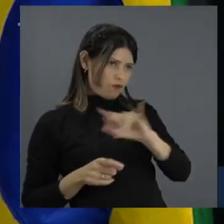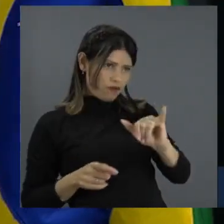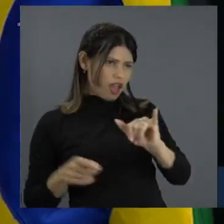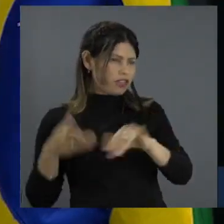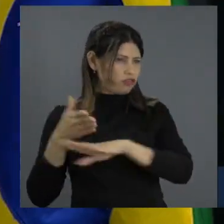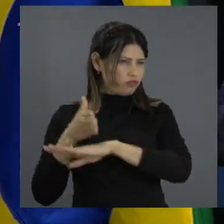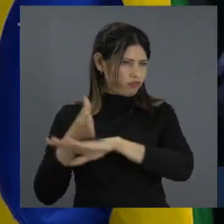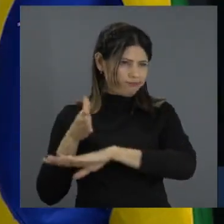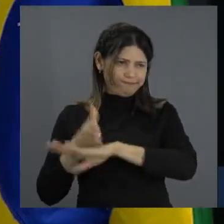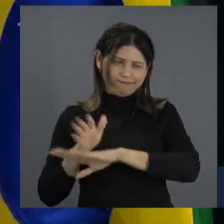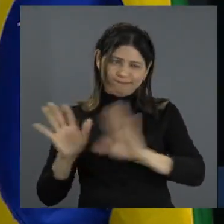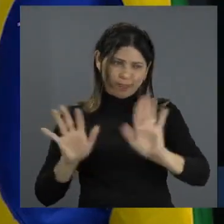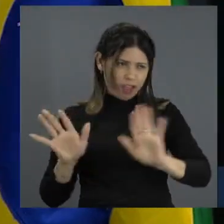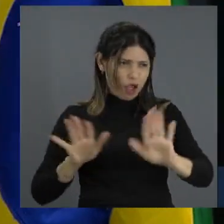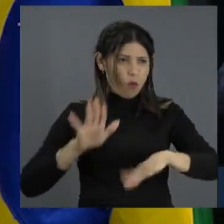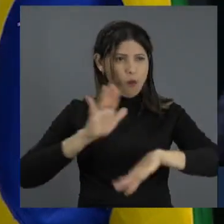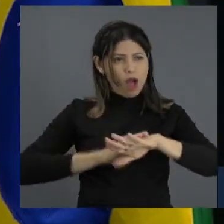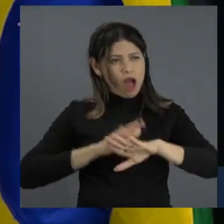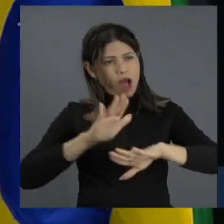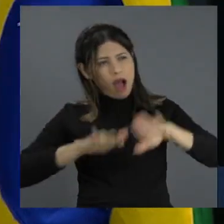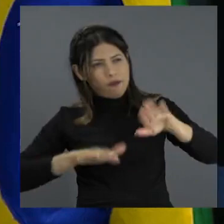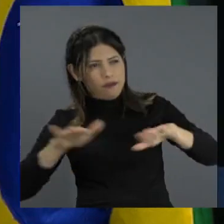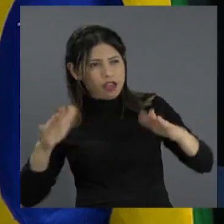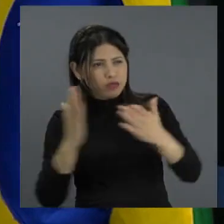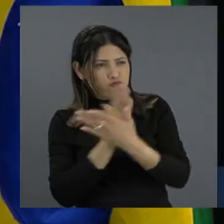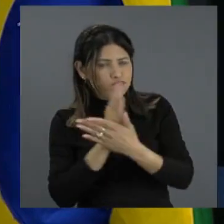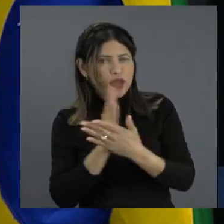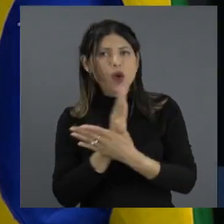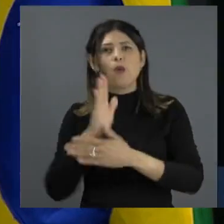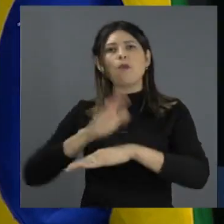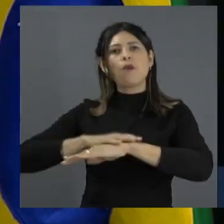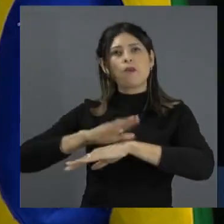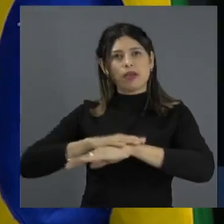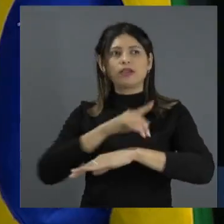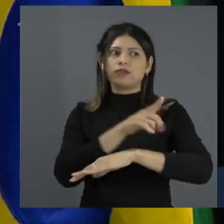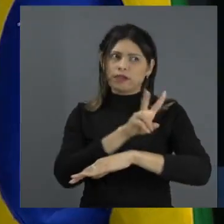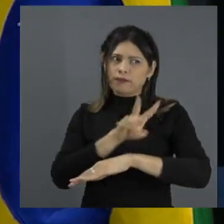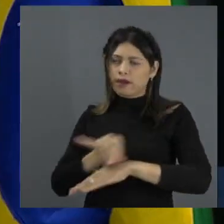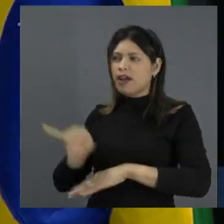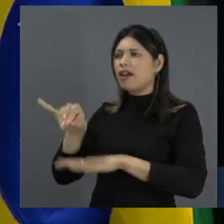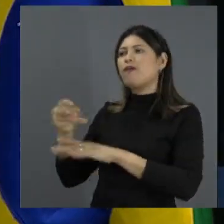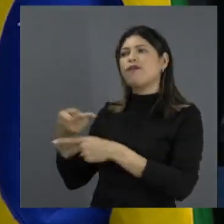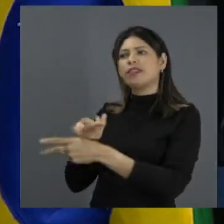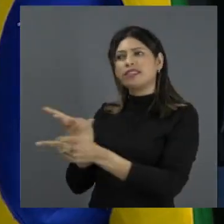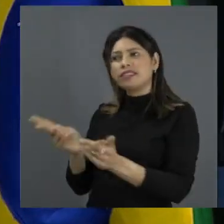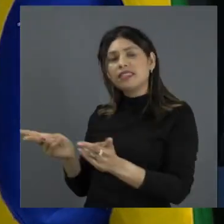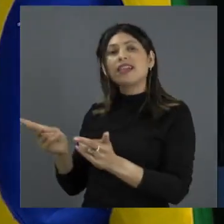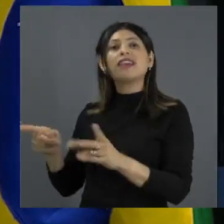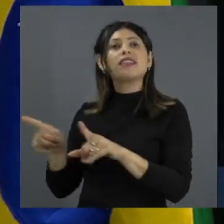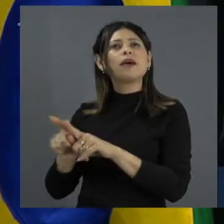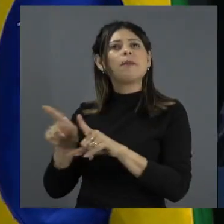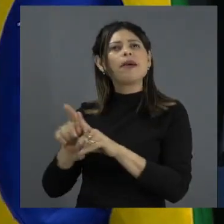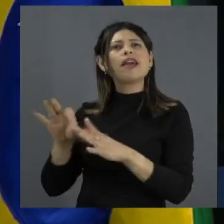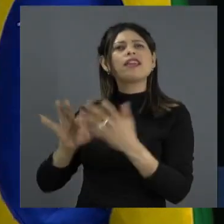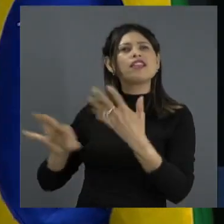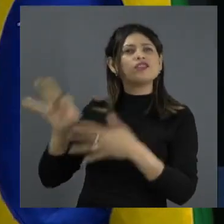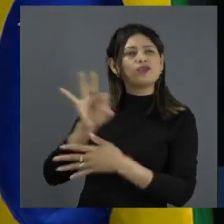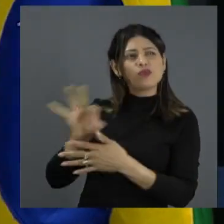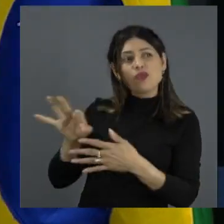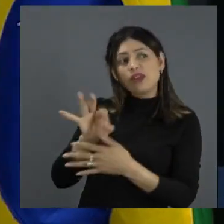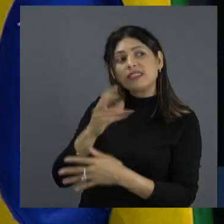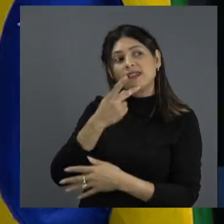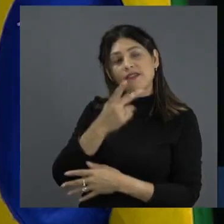lá, como na questão que o senhor defendeu muito, questão das cotas, e tantos outros projetos.